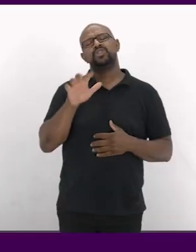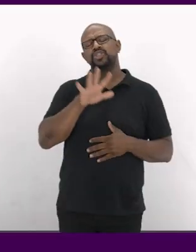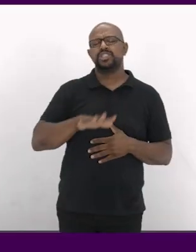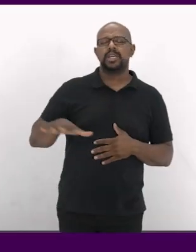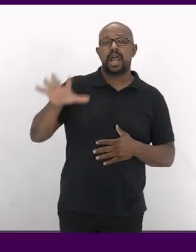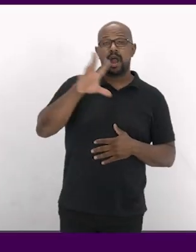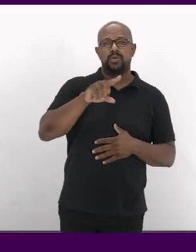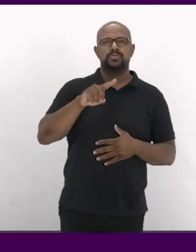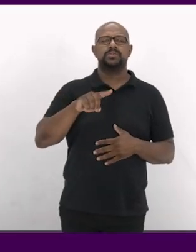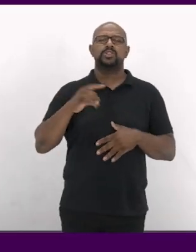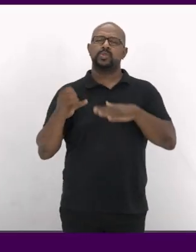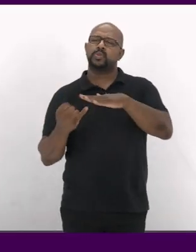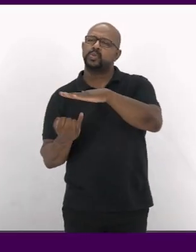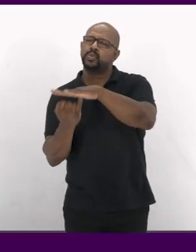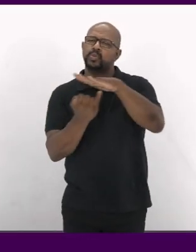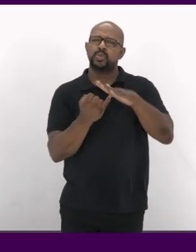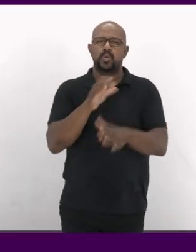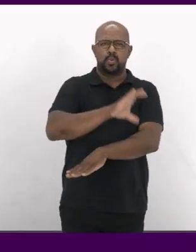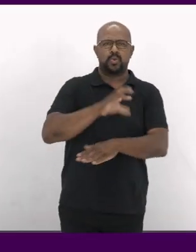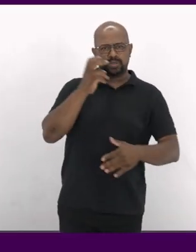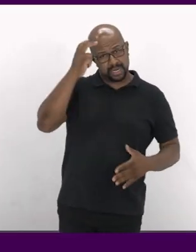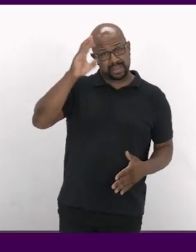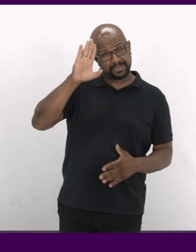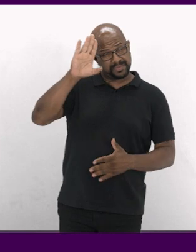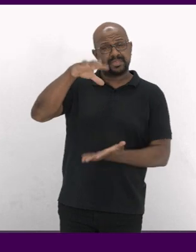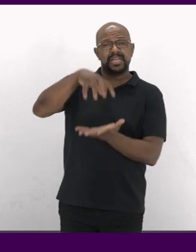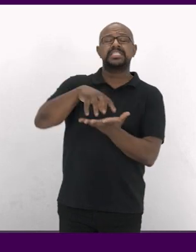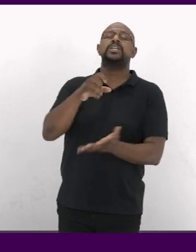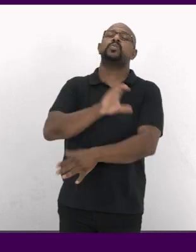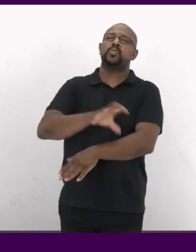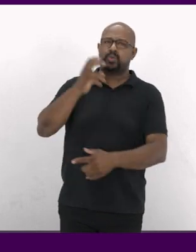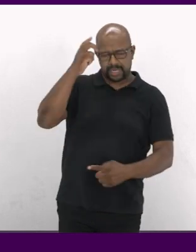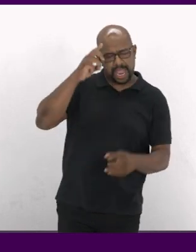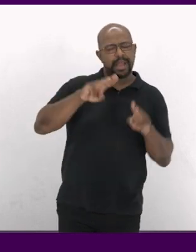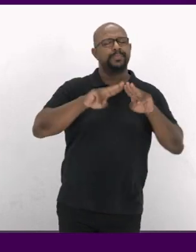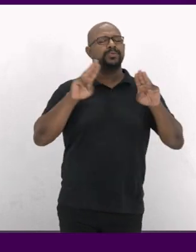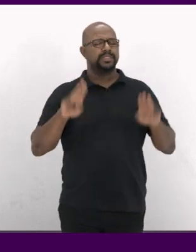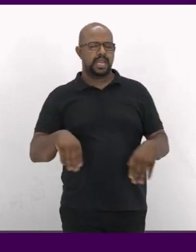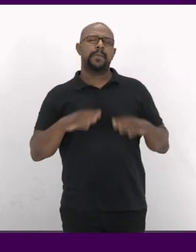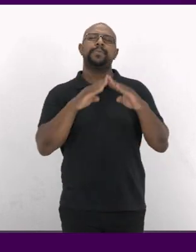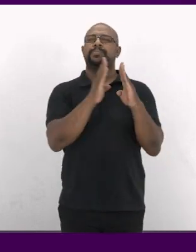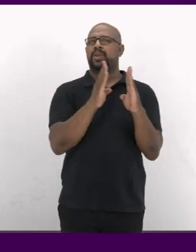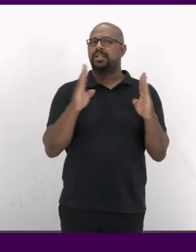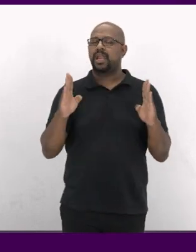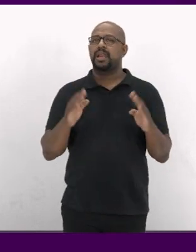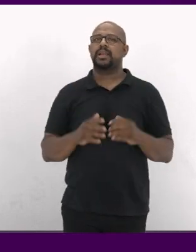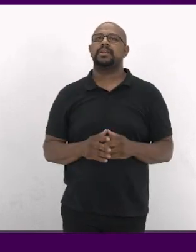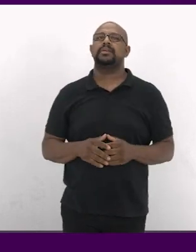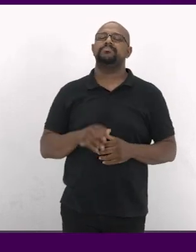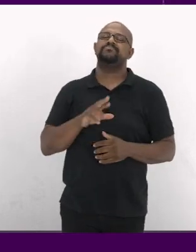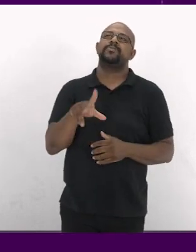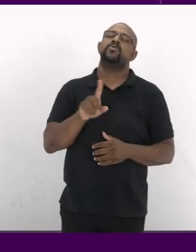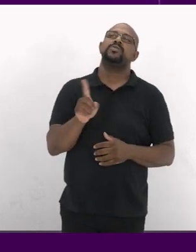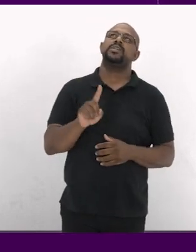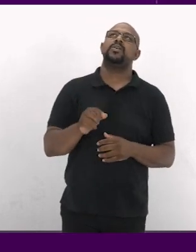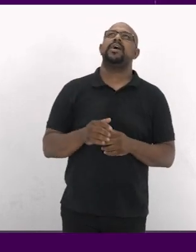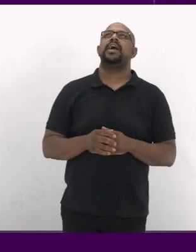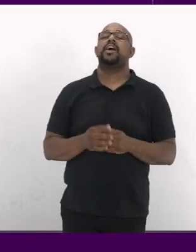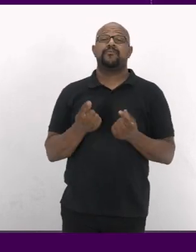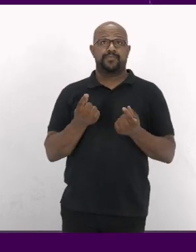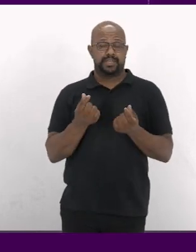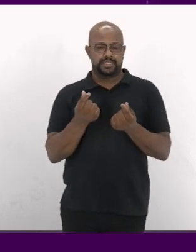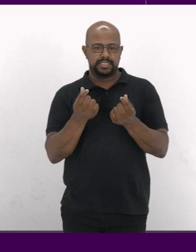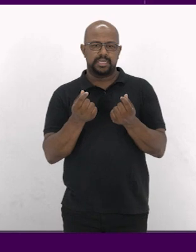Em geral, os equipamentos culturais, especialmente os centros culturais, os museus e as bibliotecas, não são, do ponto de